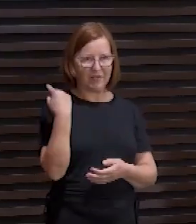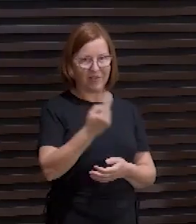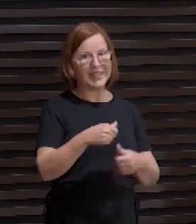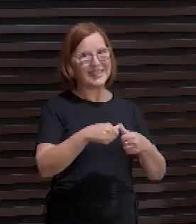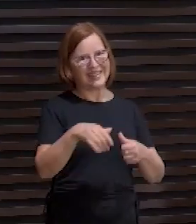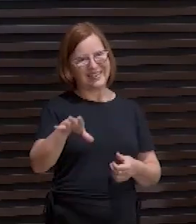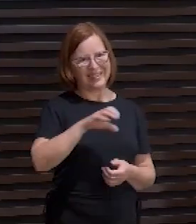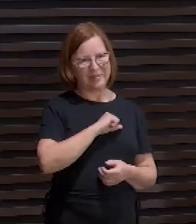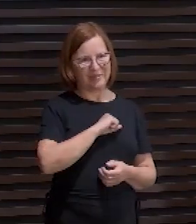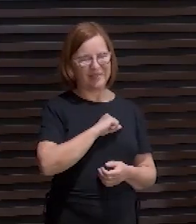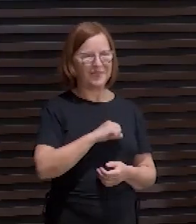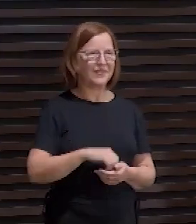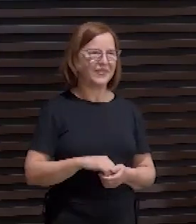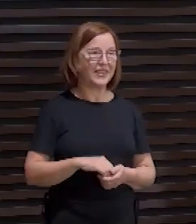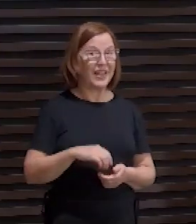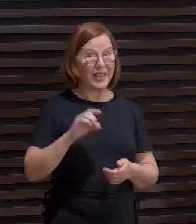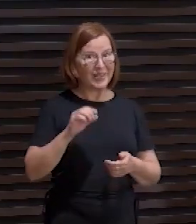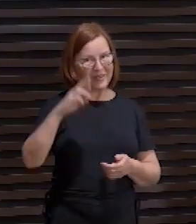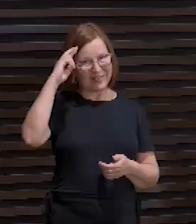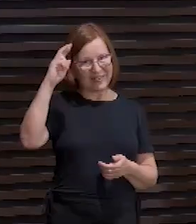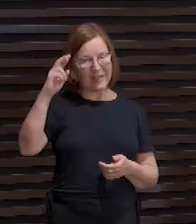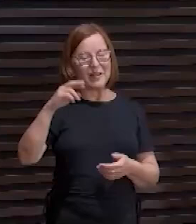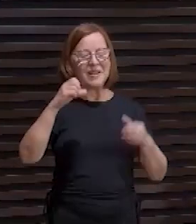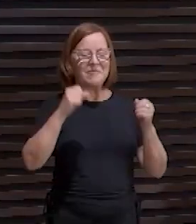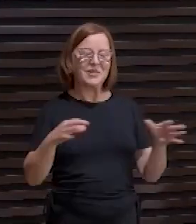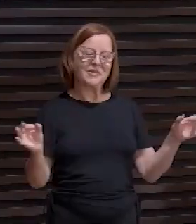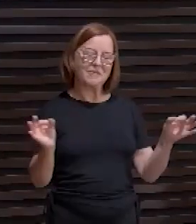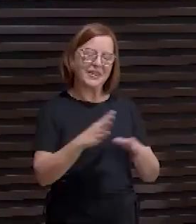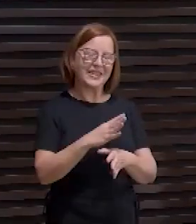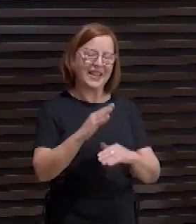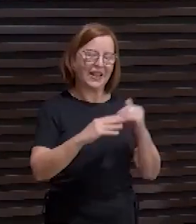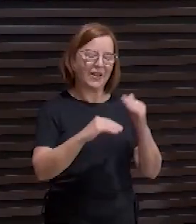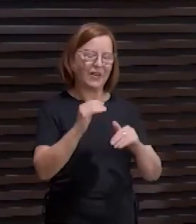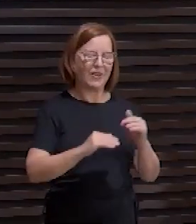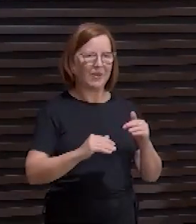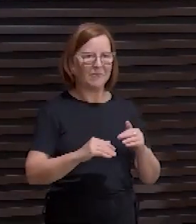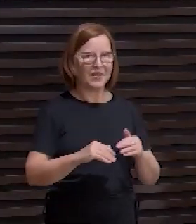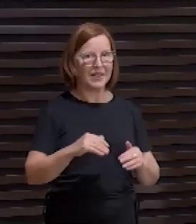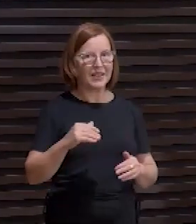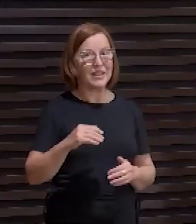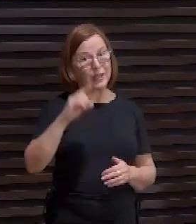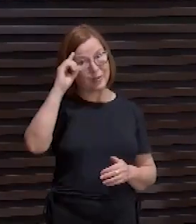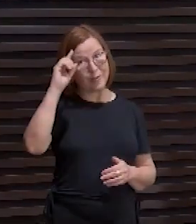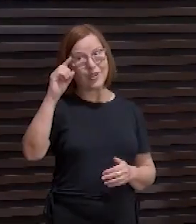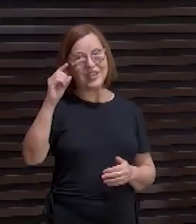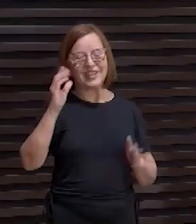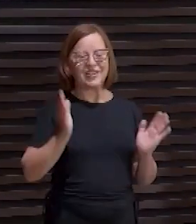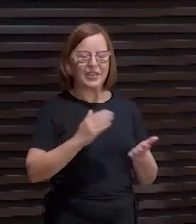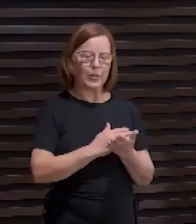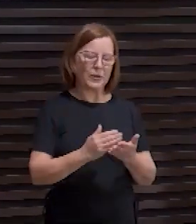amor. Só o Senhor pode completar a obra que um dia Ele começou 2000 anos atrás nas nossas vidas. E seguindo